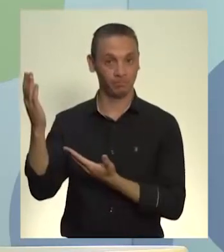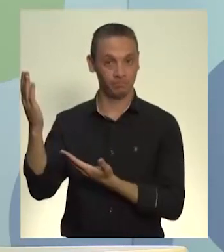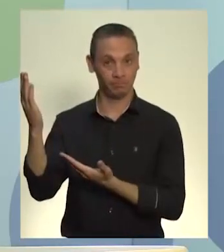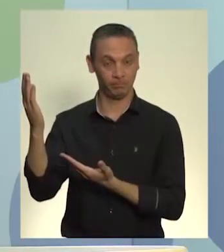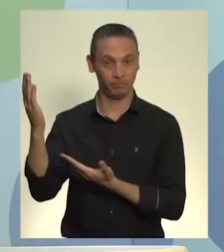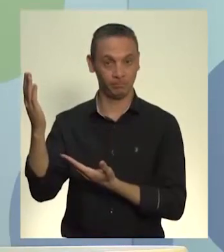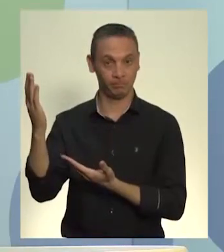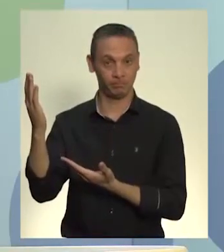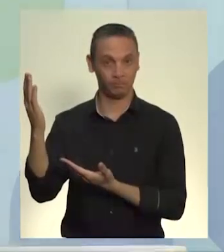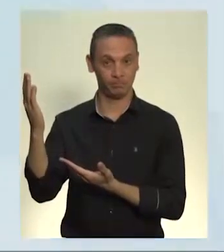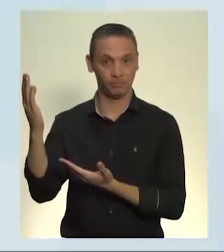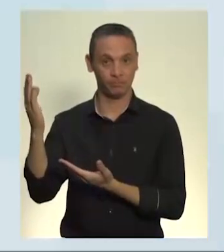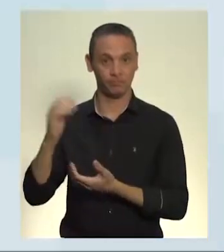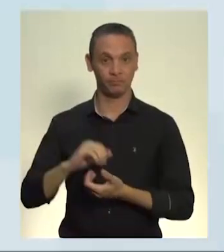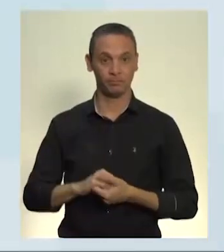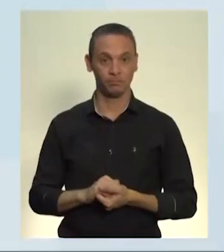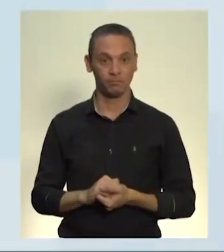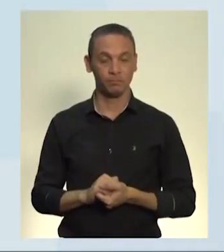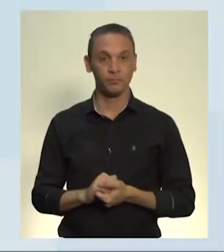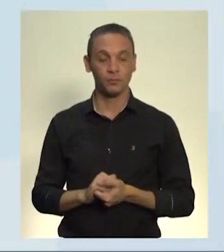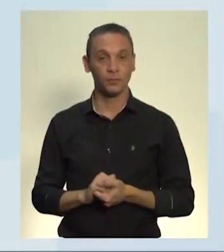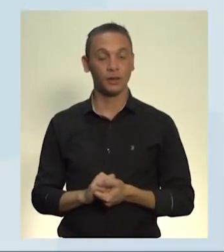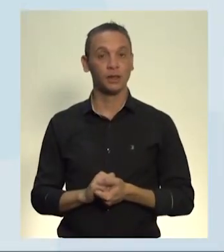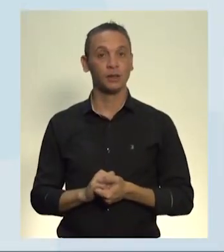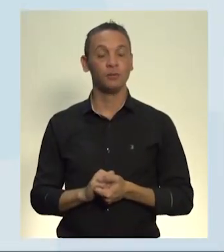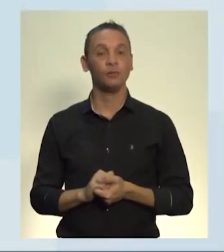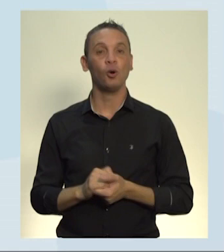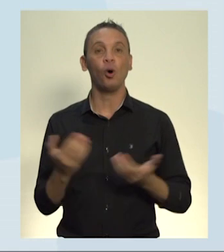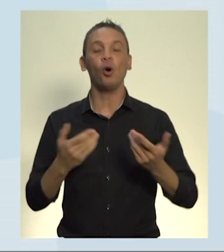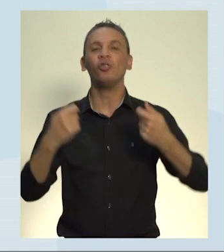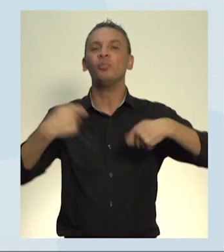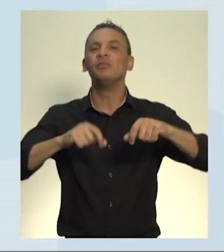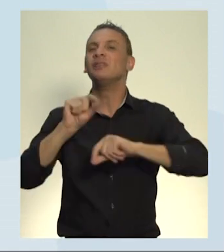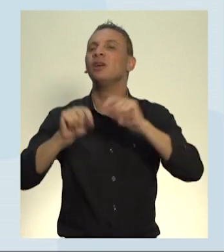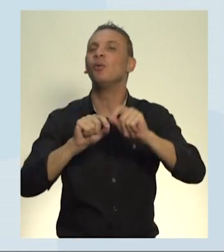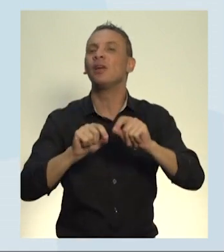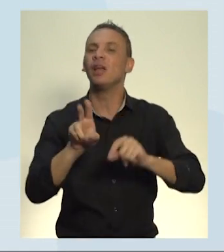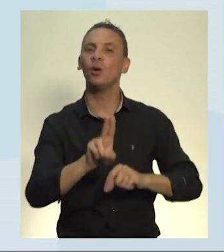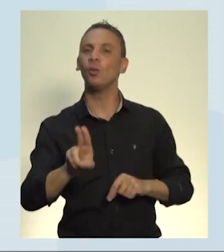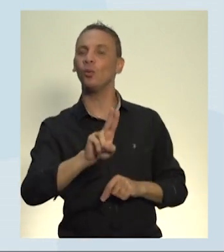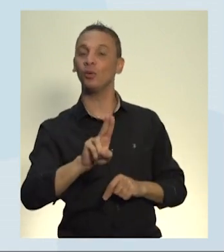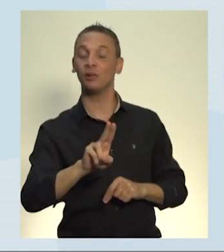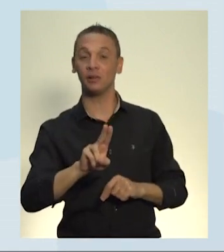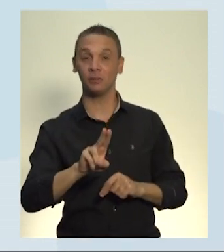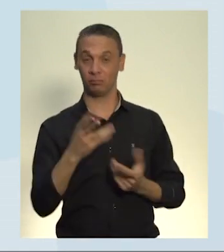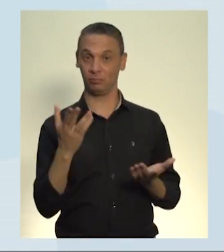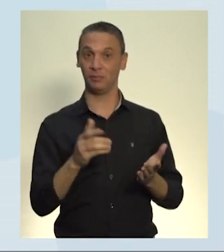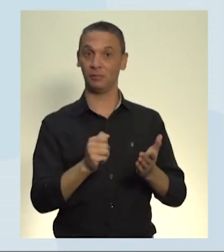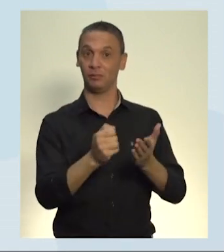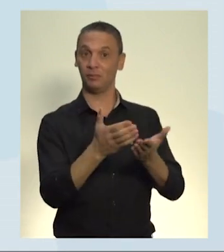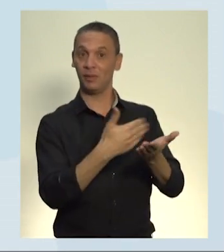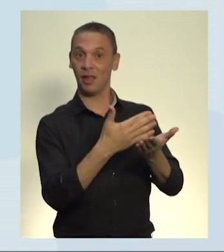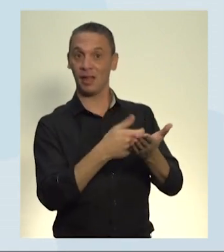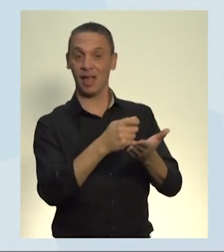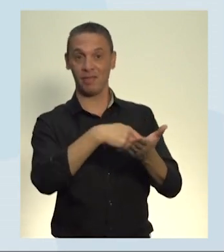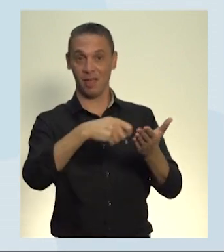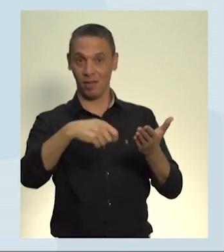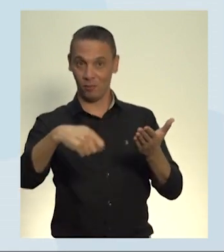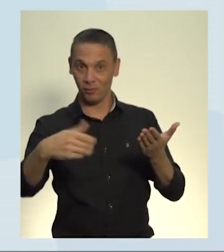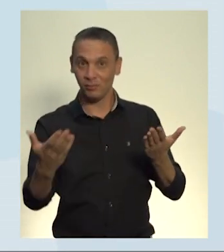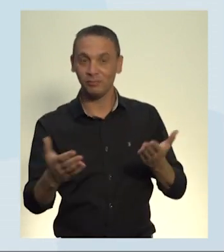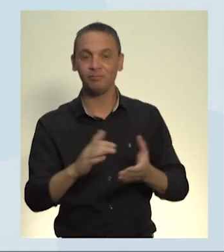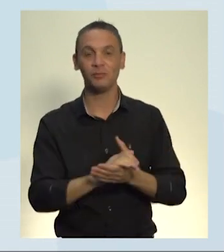tela, desculpa, a gente vai olhar os materiais que vão ser necessários. Então, eu gostaria que vocês pegassem